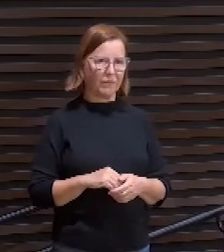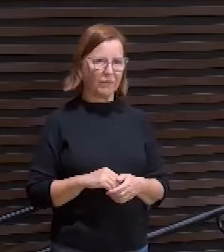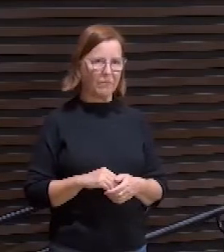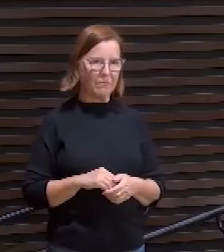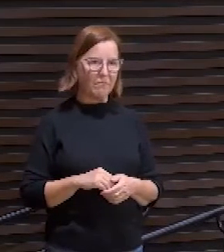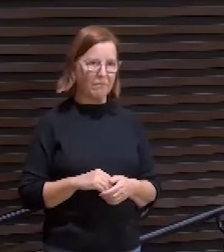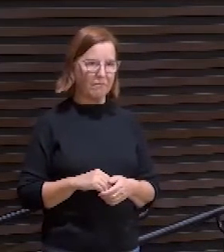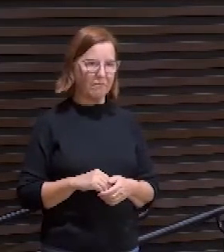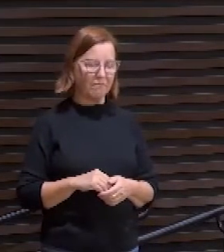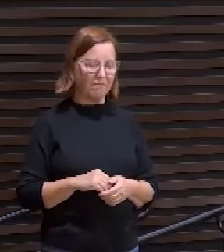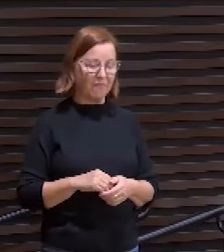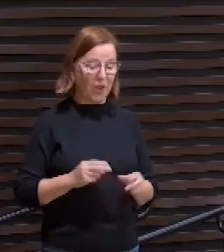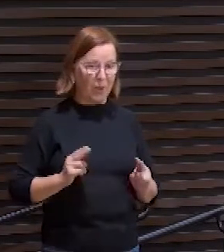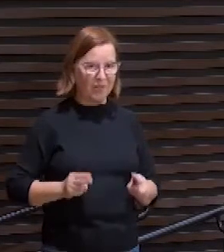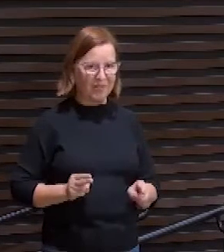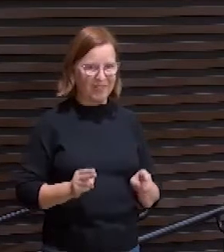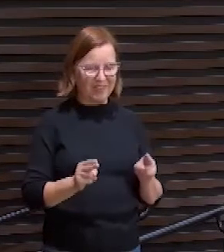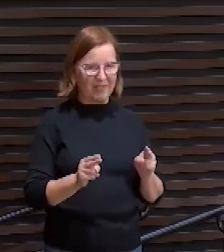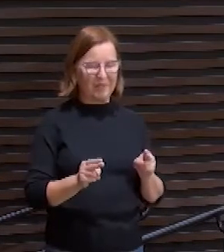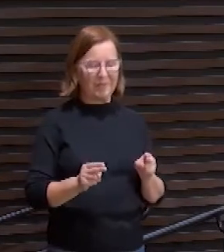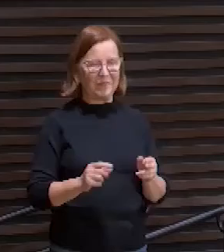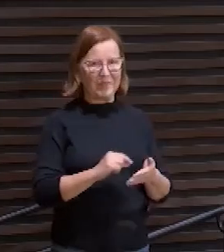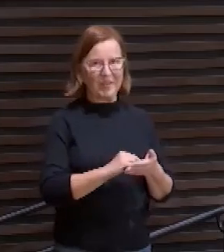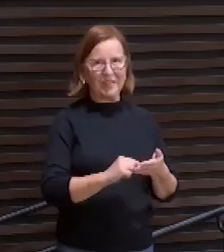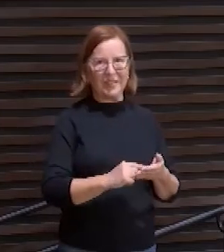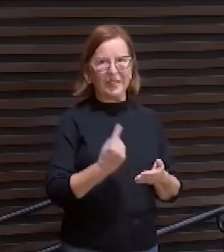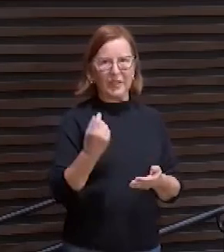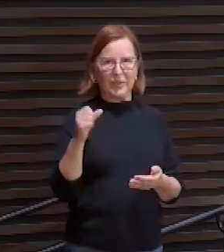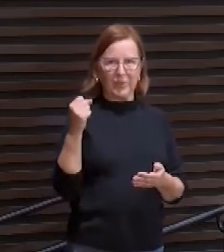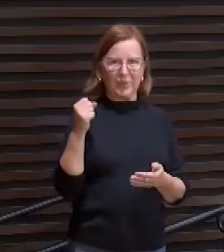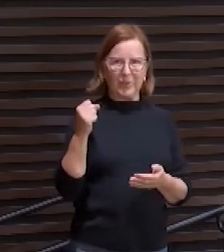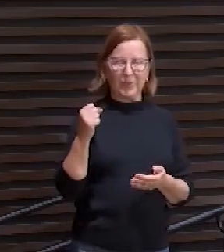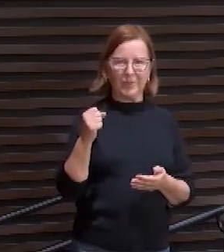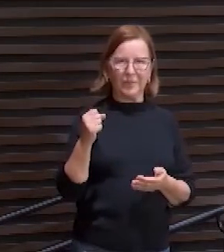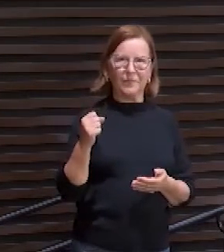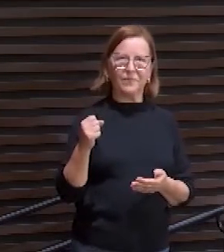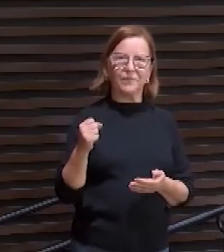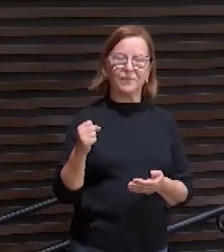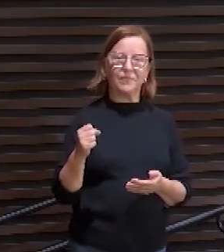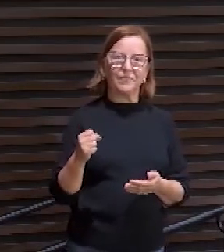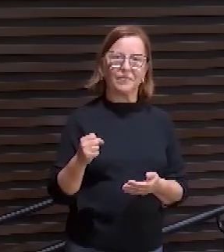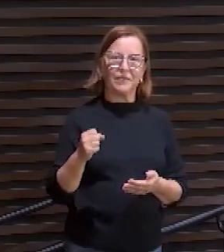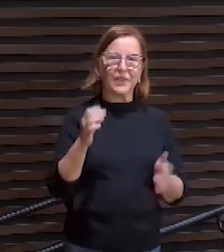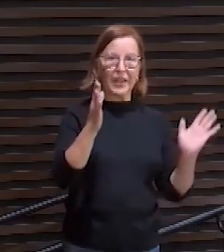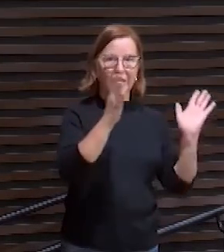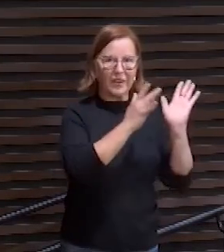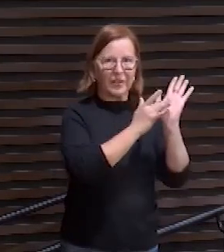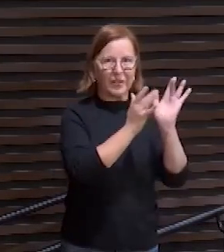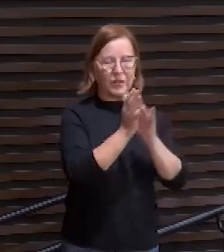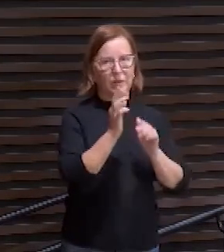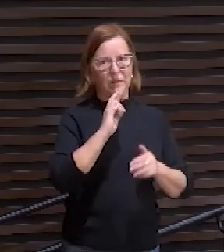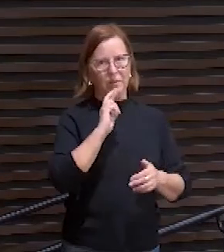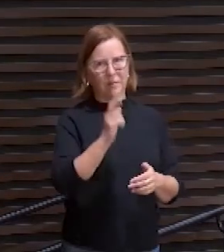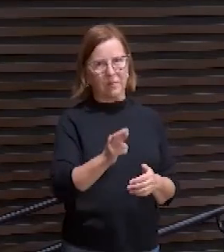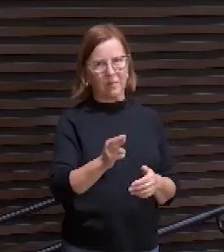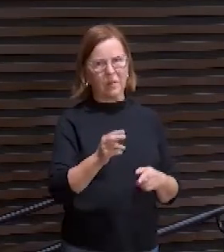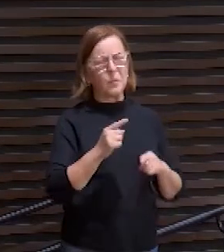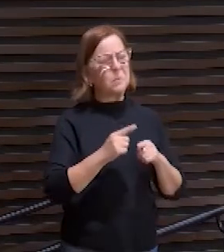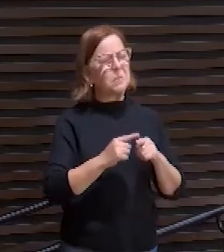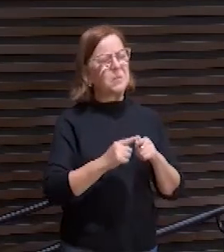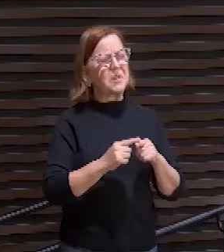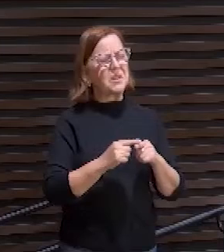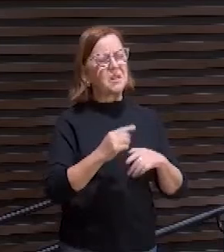Vamos caminhando aqui. No 18, versículo 18, respondeu-lhe Jesus: por que me